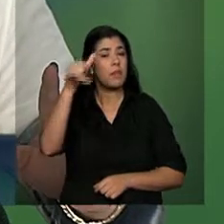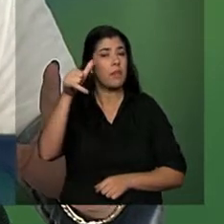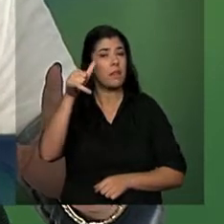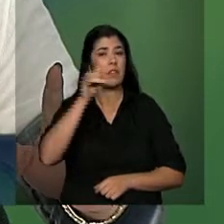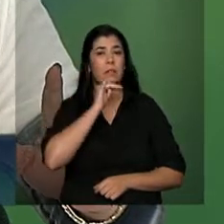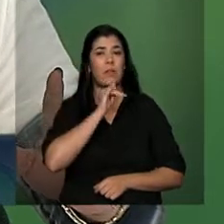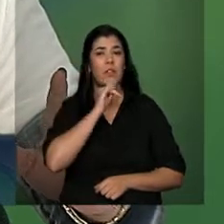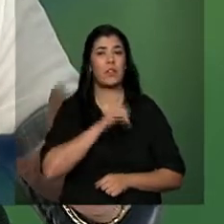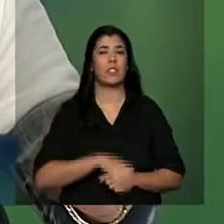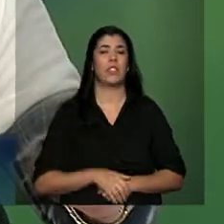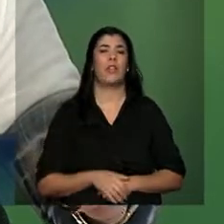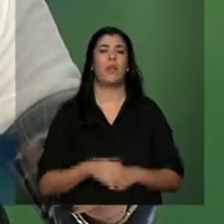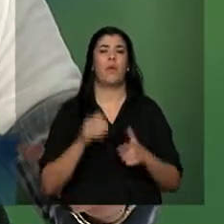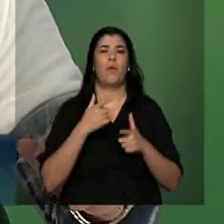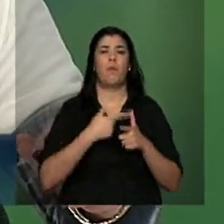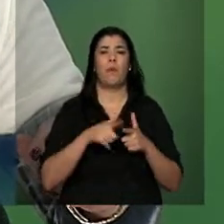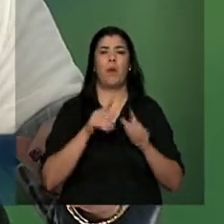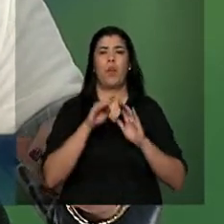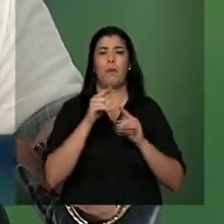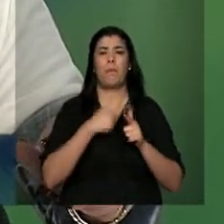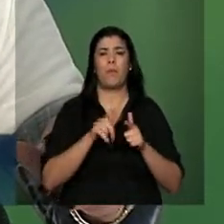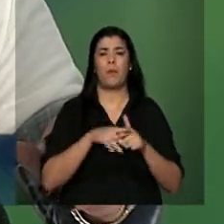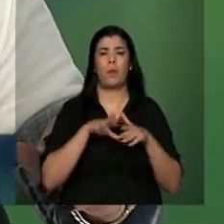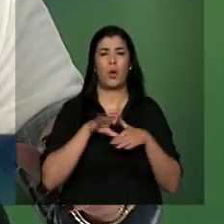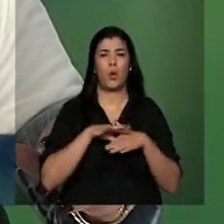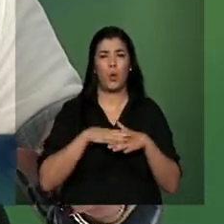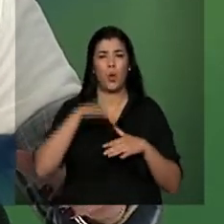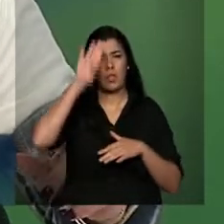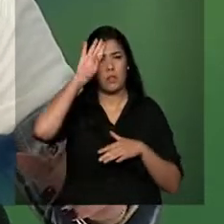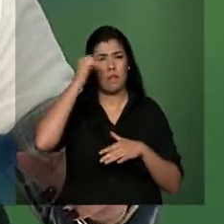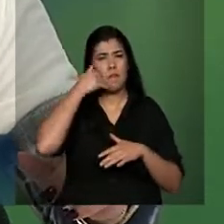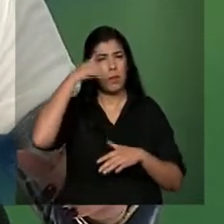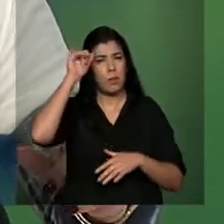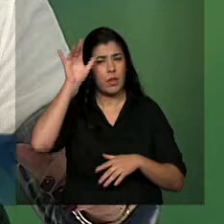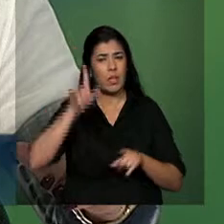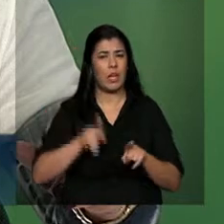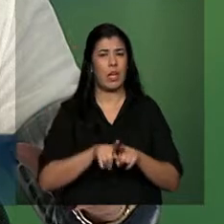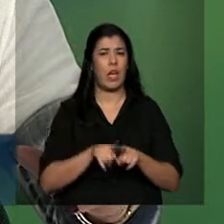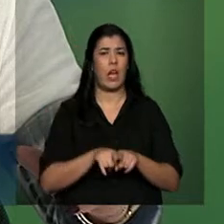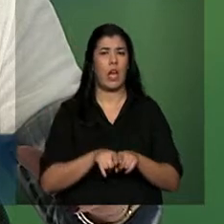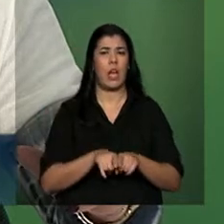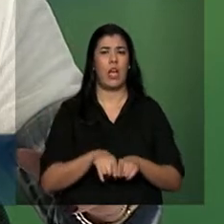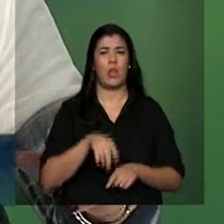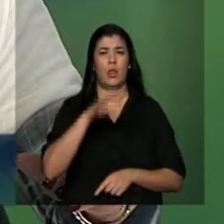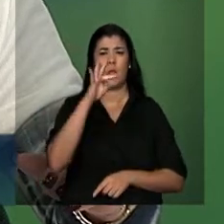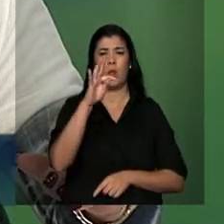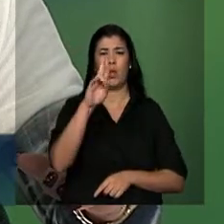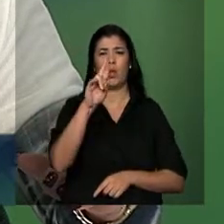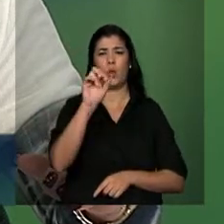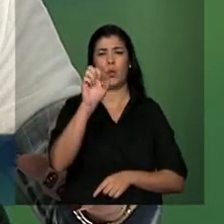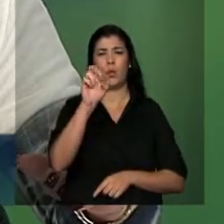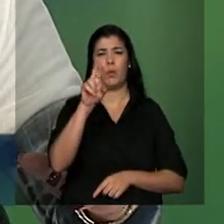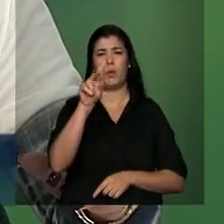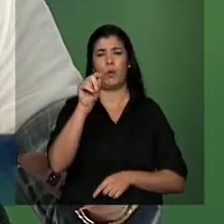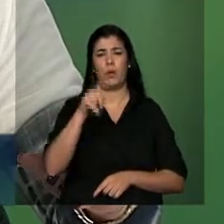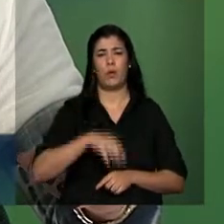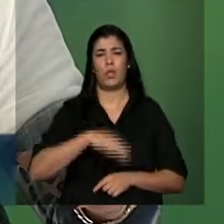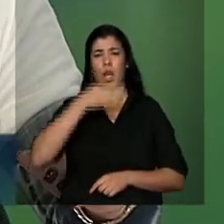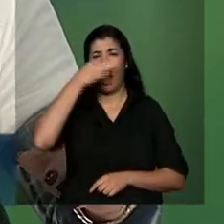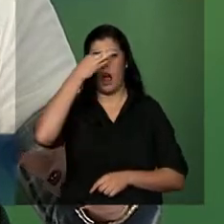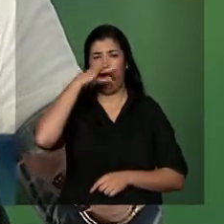na tuberculose, brucelose, aftosa, como eu disse agora há pouco, Newcastle, a doença aviária, a gripe